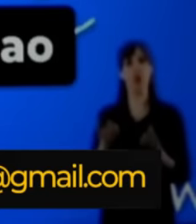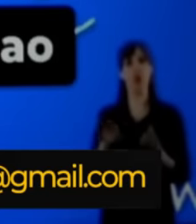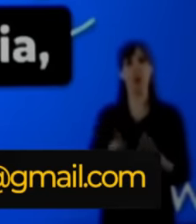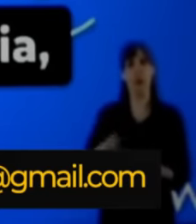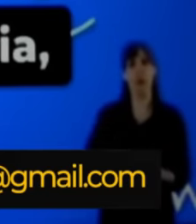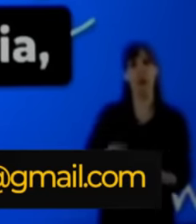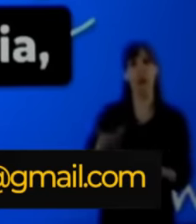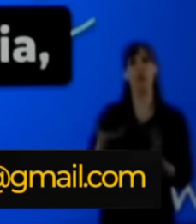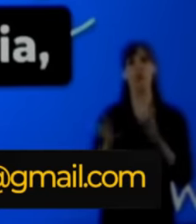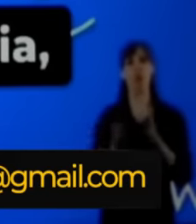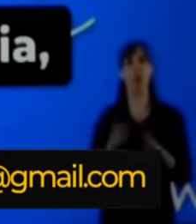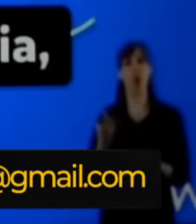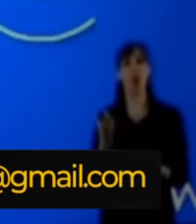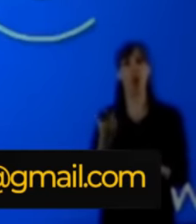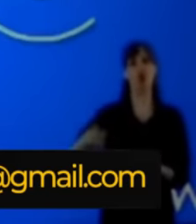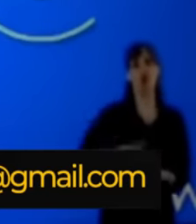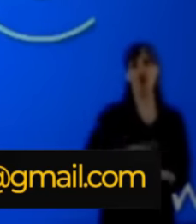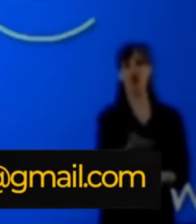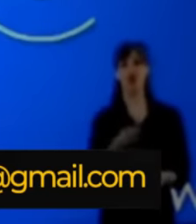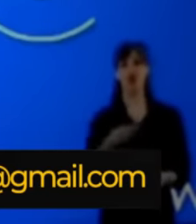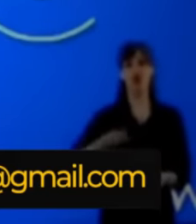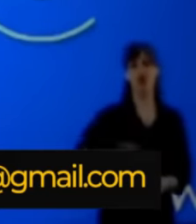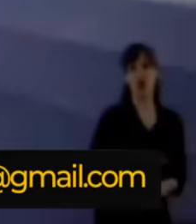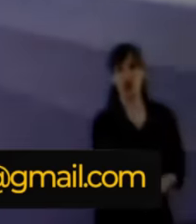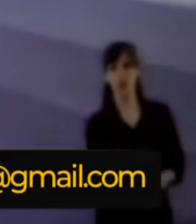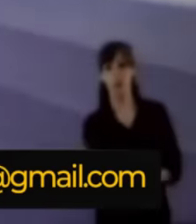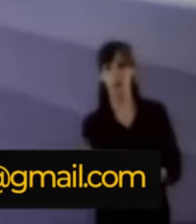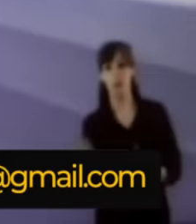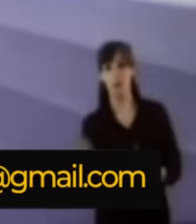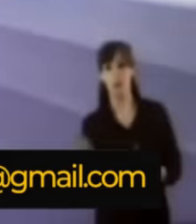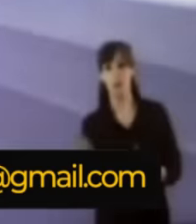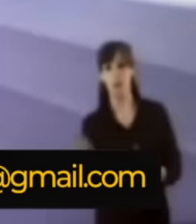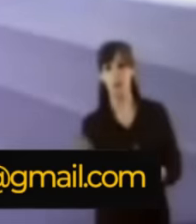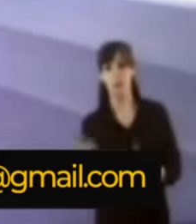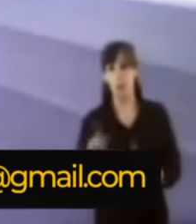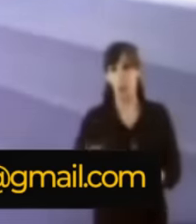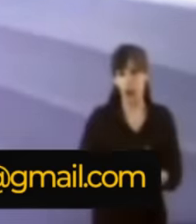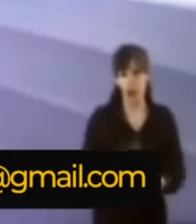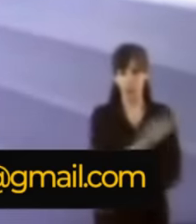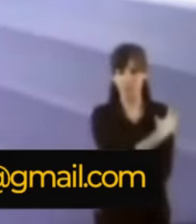socialista. Em consequência, a pobreza. Em consequência, a pobreza.